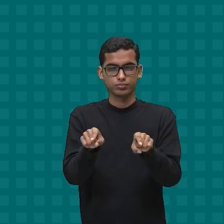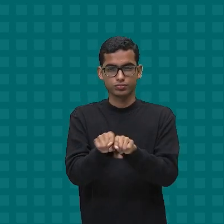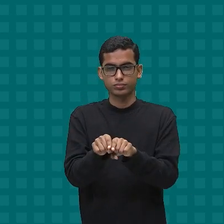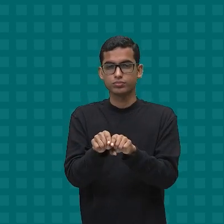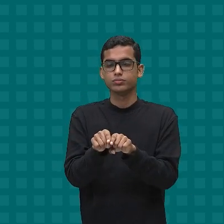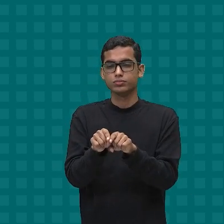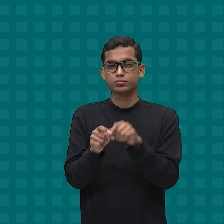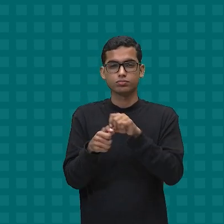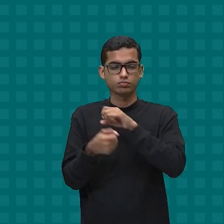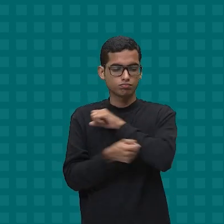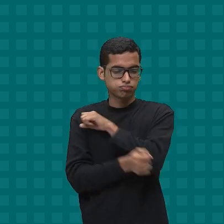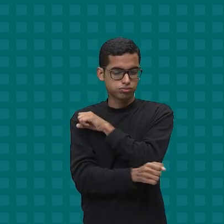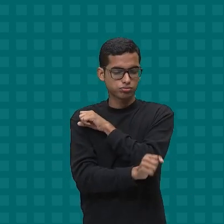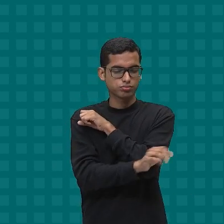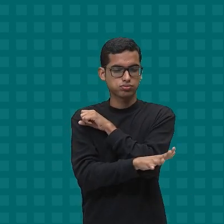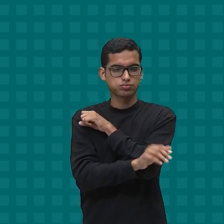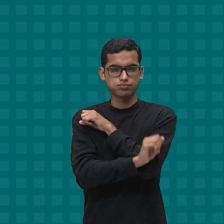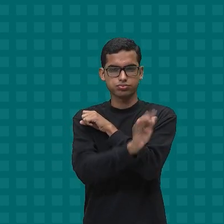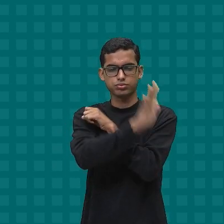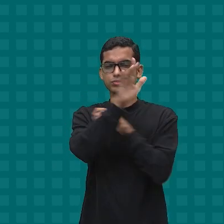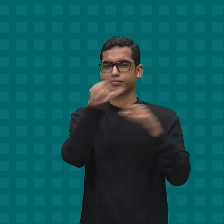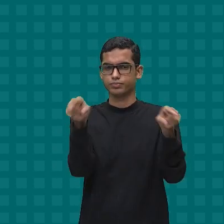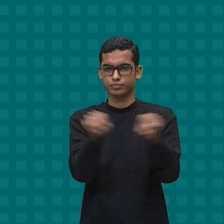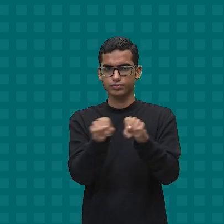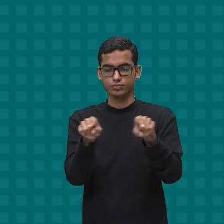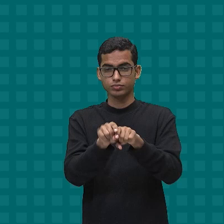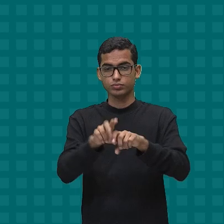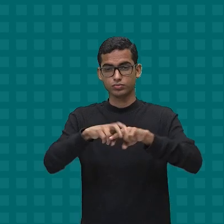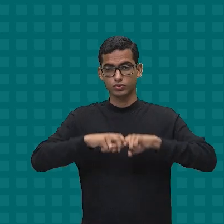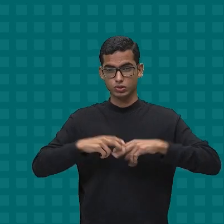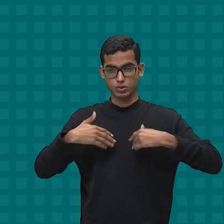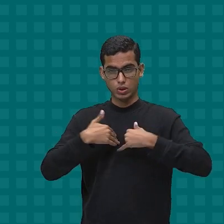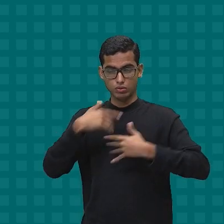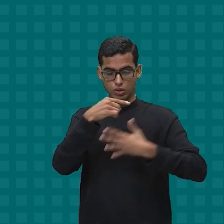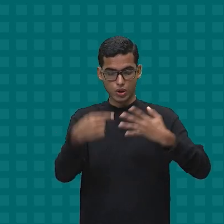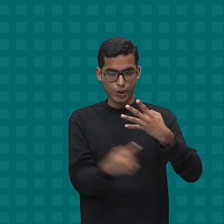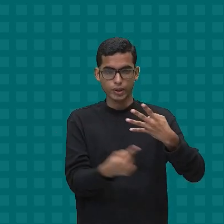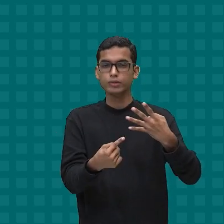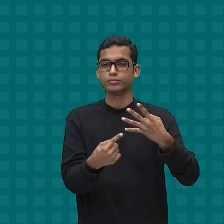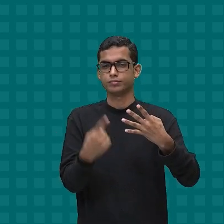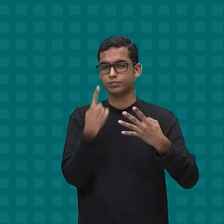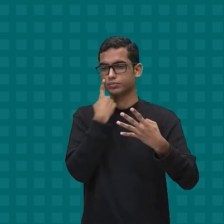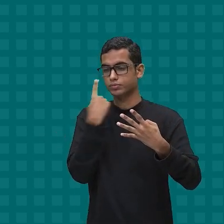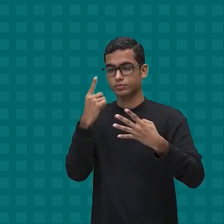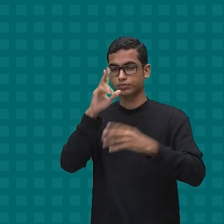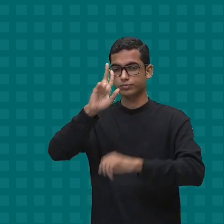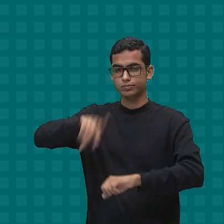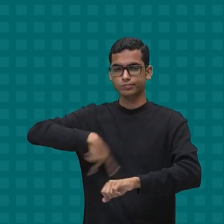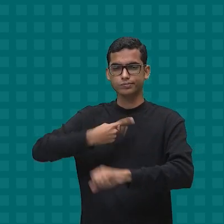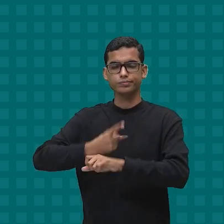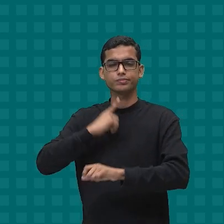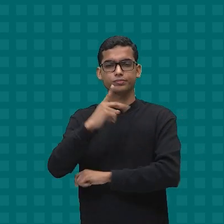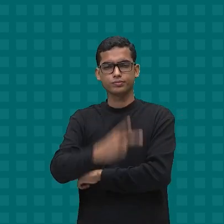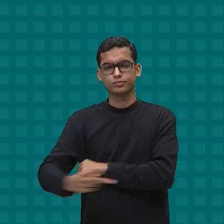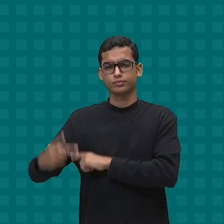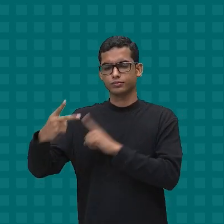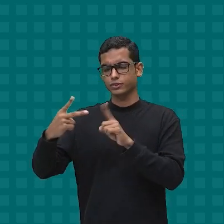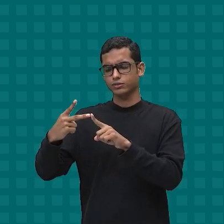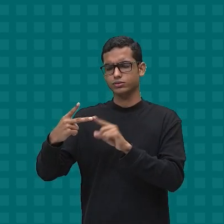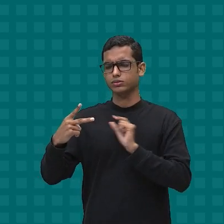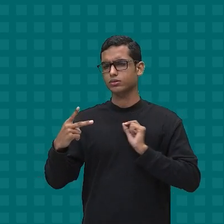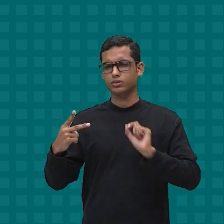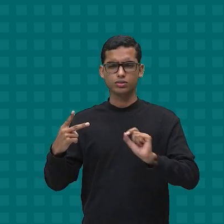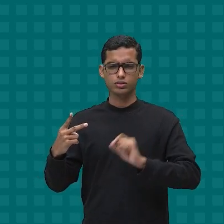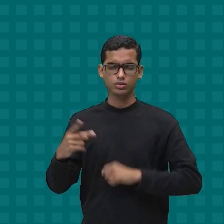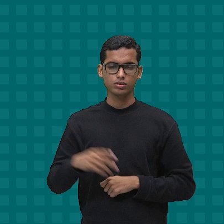é liberado, tá bom? Por esses animais. Depois, nós temos aí, né,